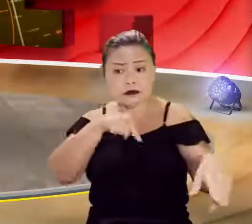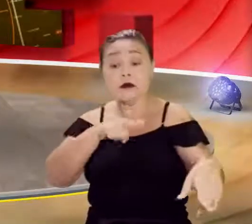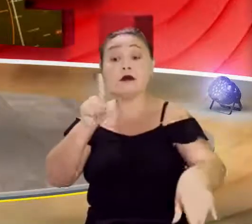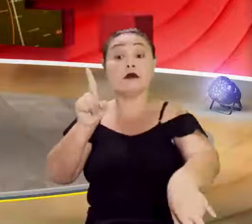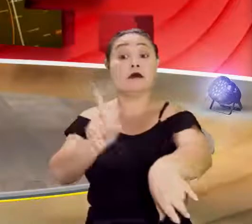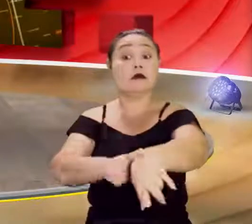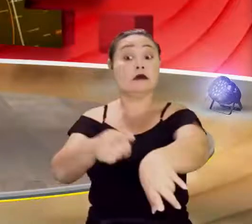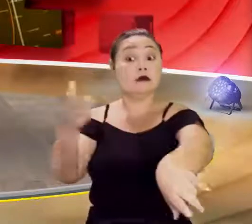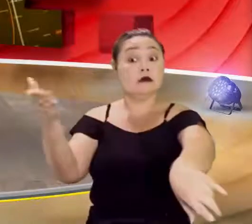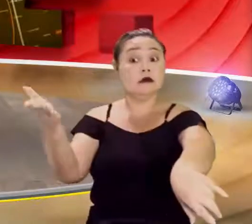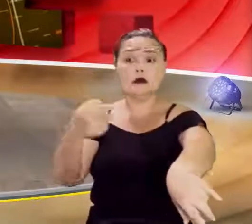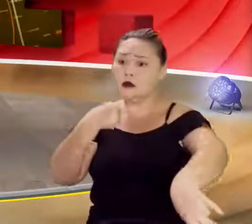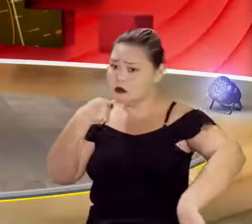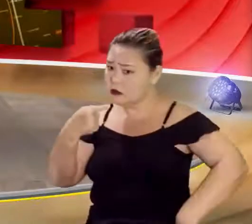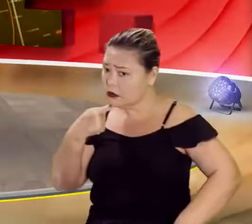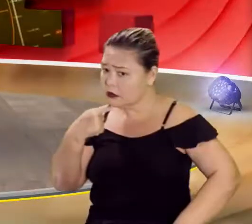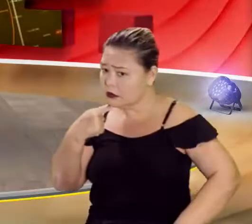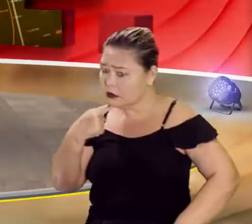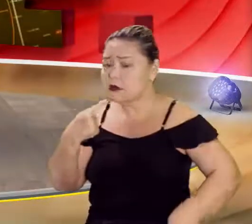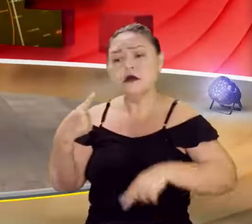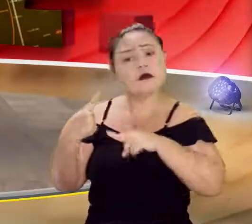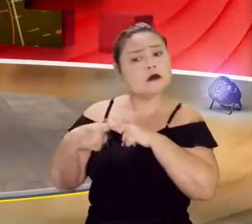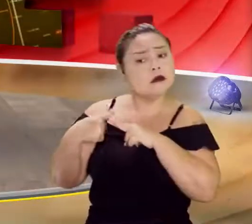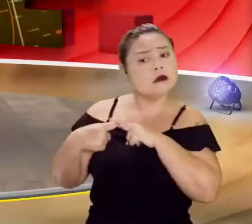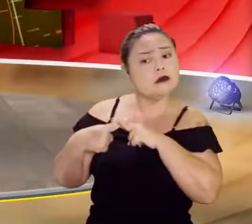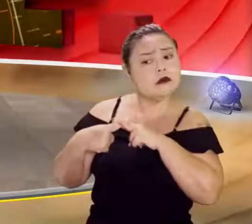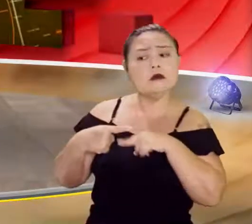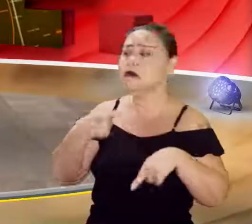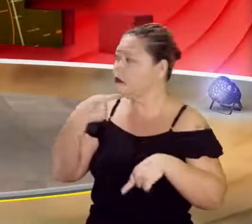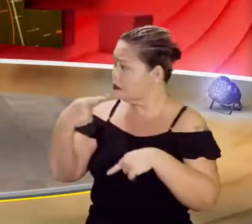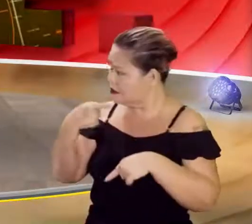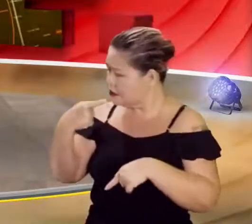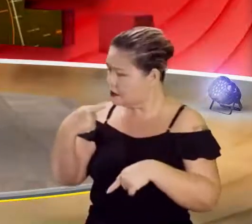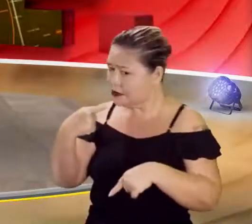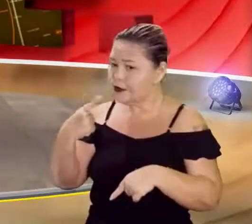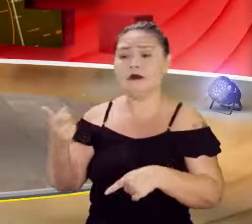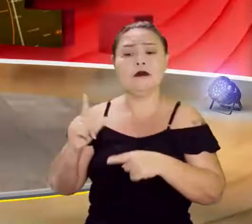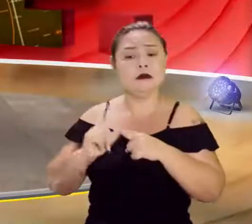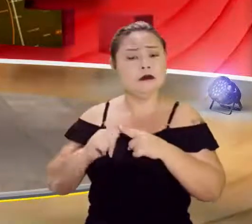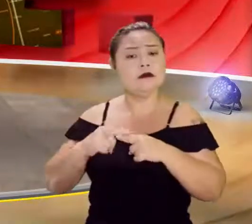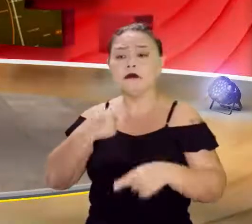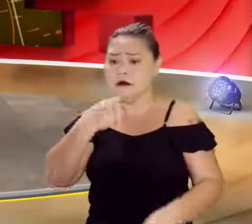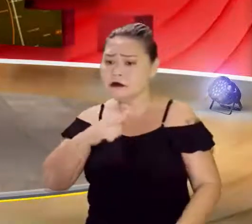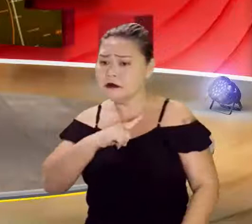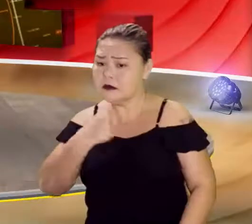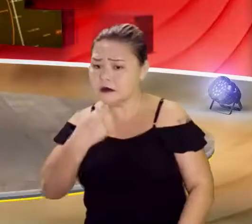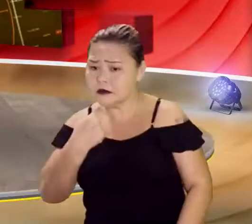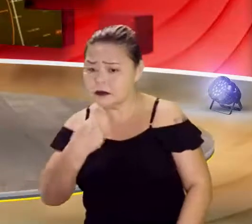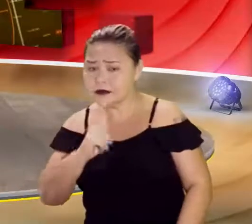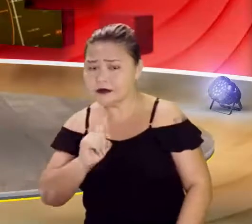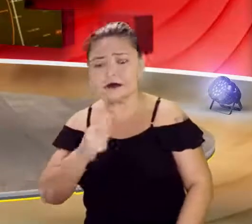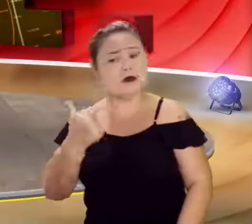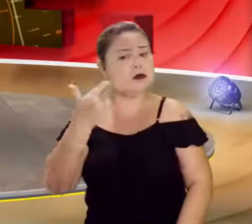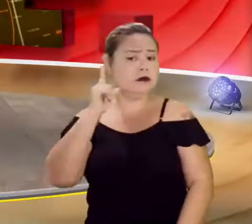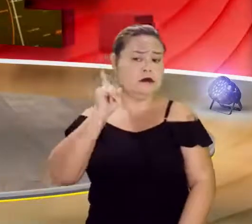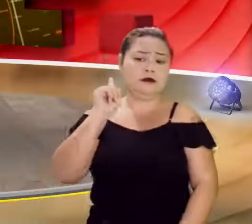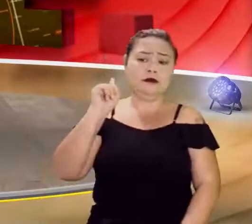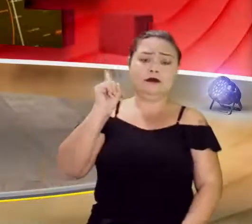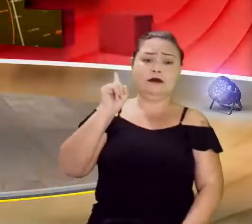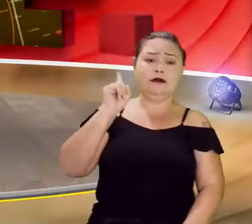agora. Dúvida? Dúvida por quê? Você falou dúvida? Né? Teve dúvidas? Teve não. Acho que não. Por